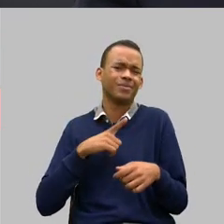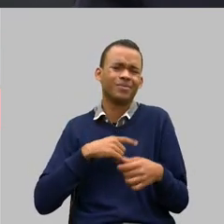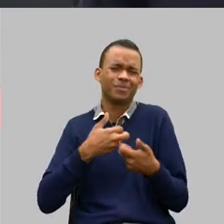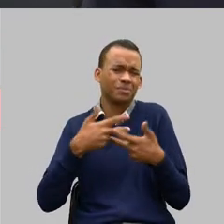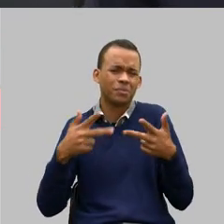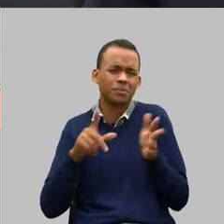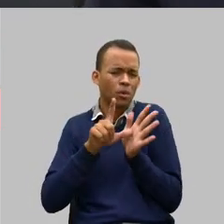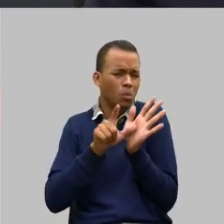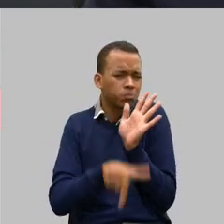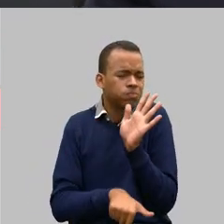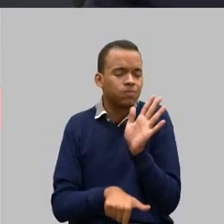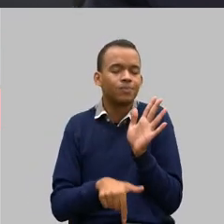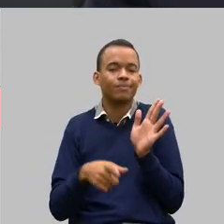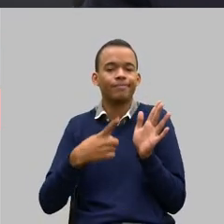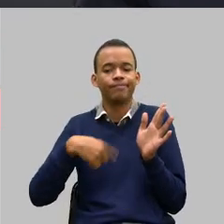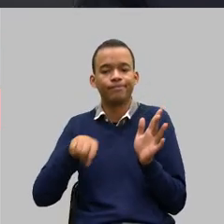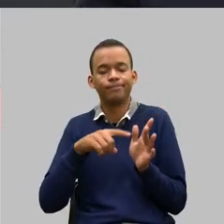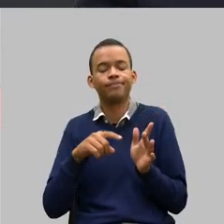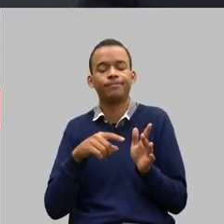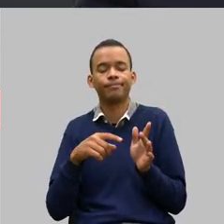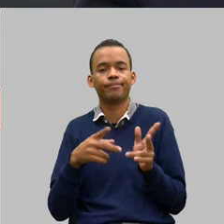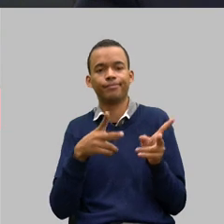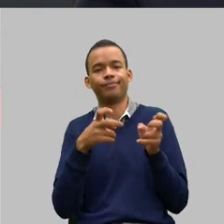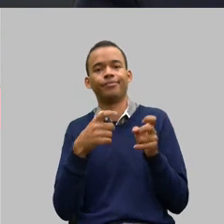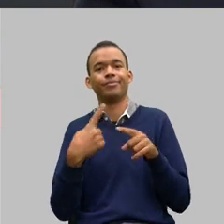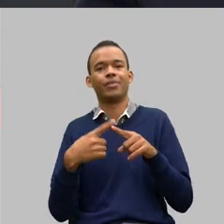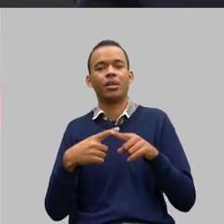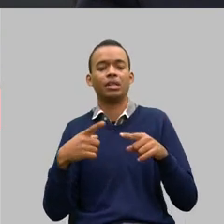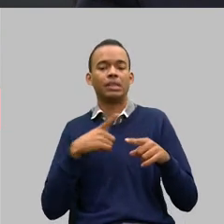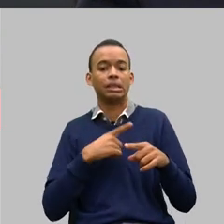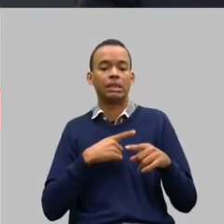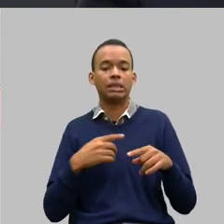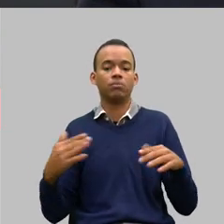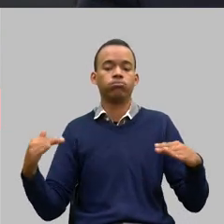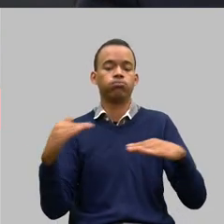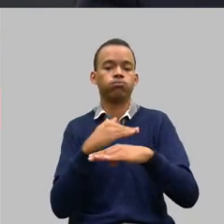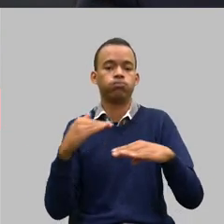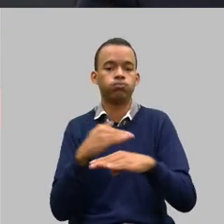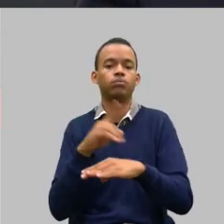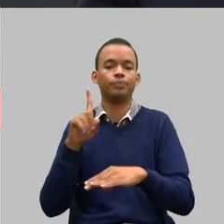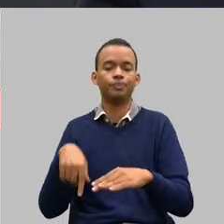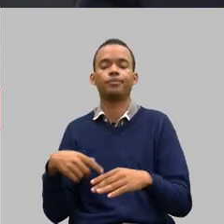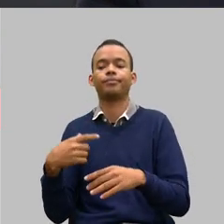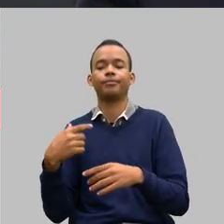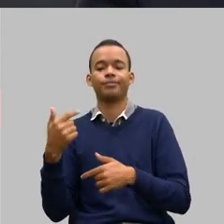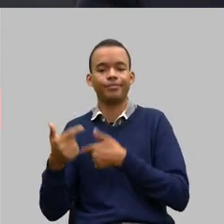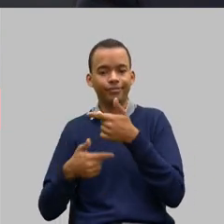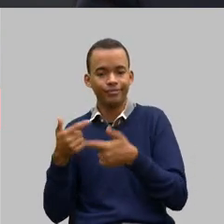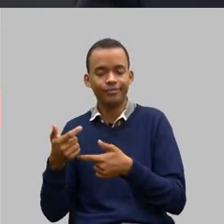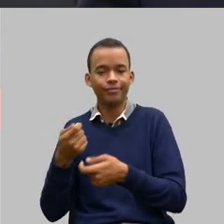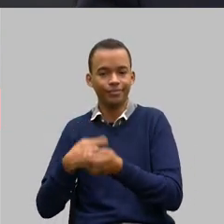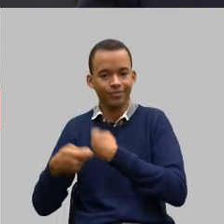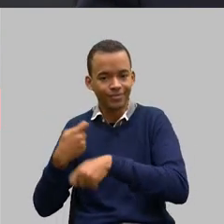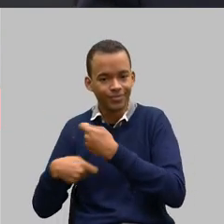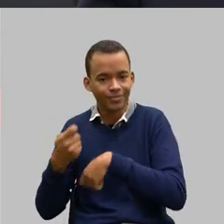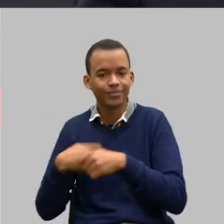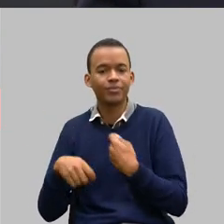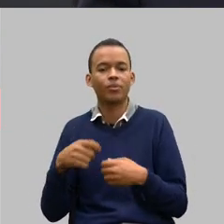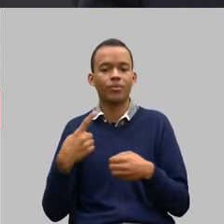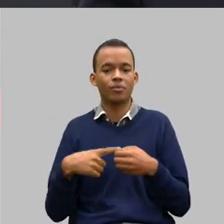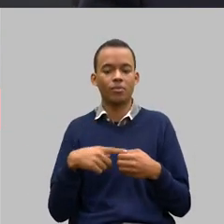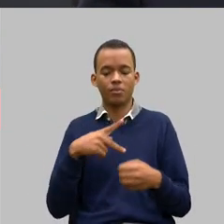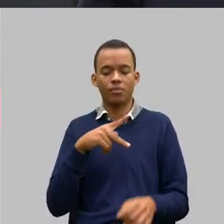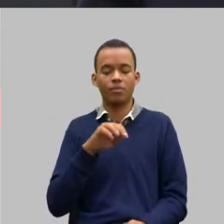e eh percorrida por inúmeros Comerciantes de panela de pedra das da da região de Santa Rita de preto mas